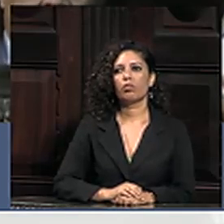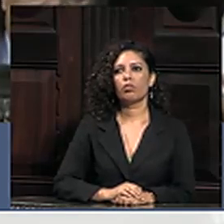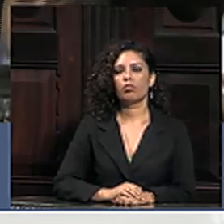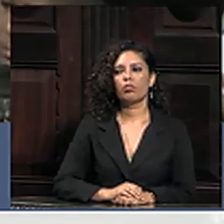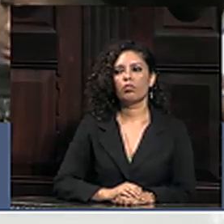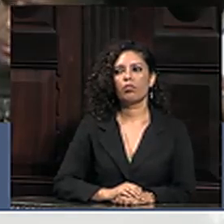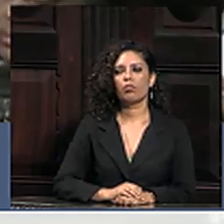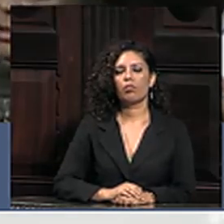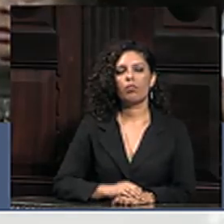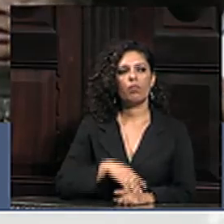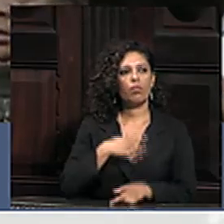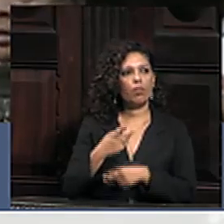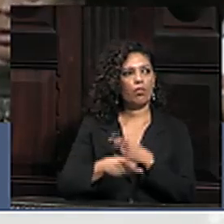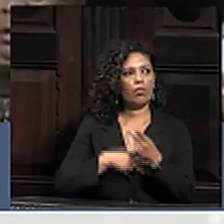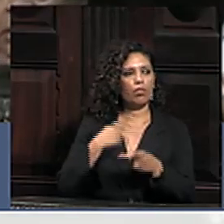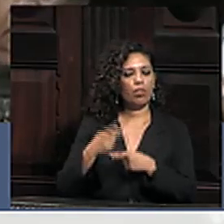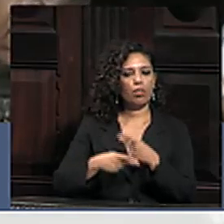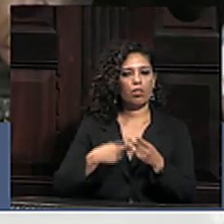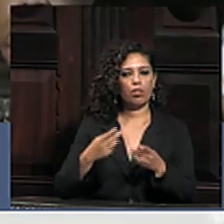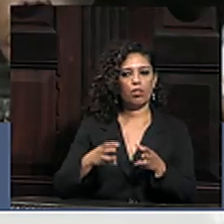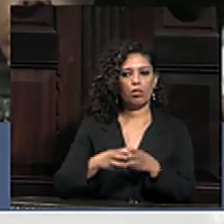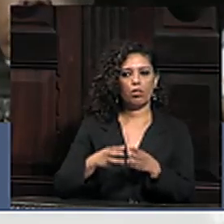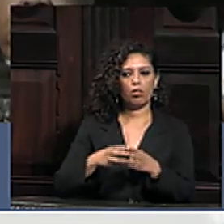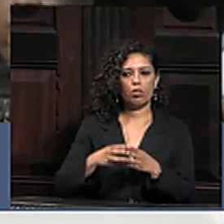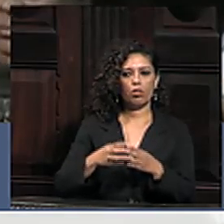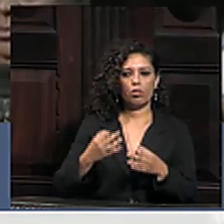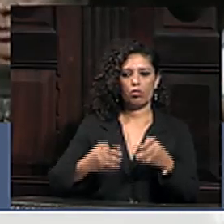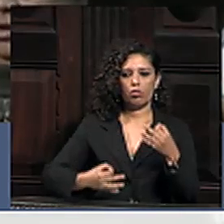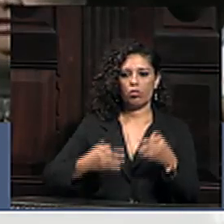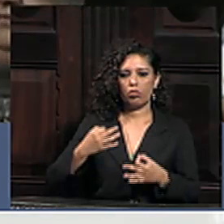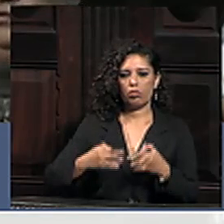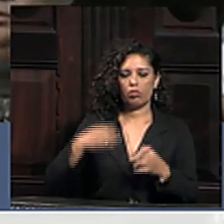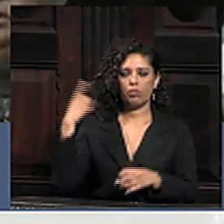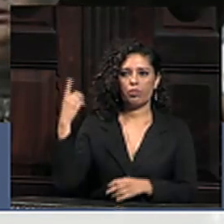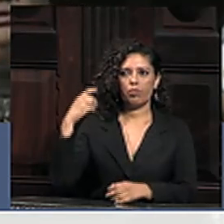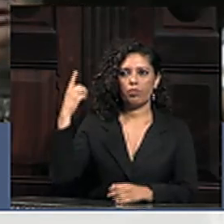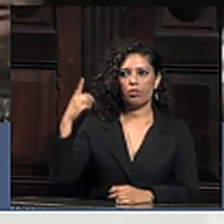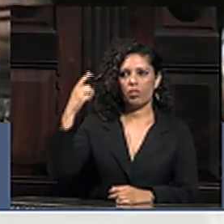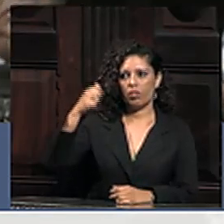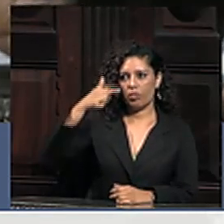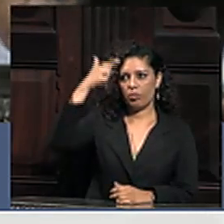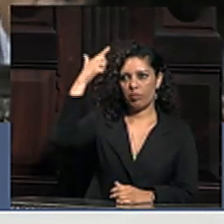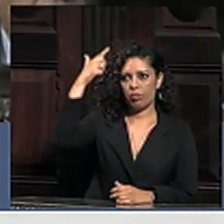Para emitir parecer pela Comissão de Constituição e Justiça, o deputado Luiz Paulo.